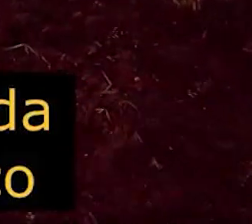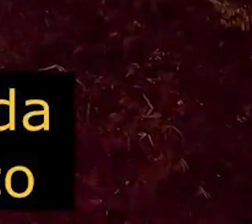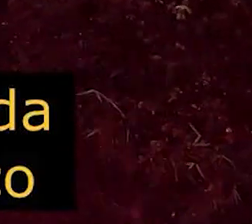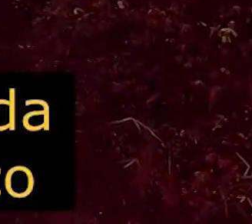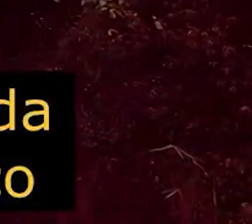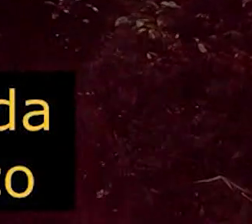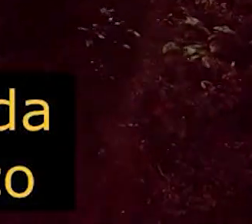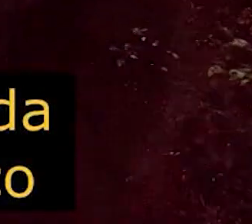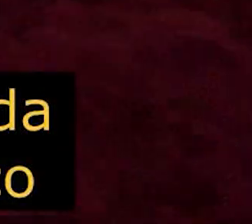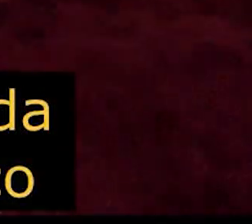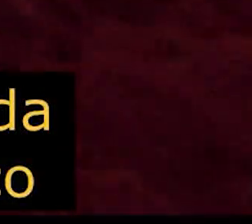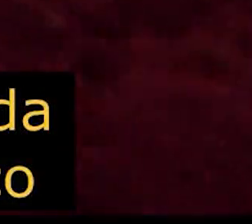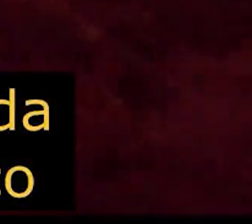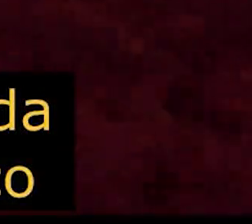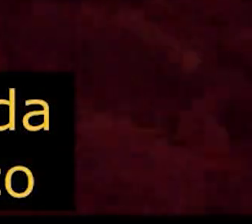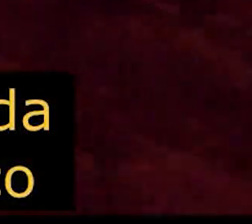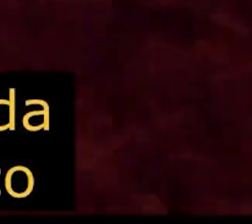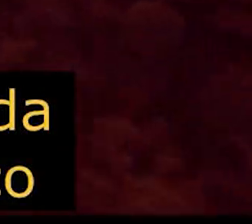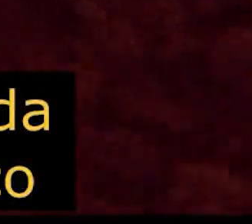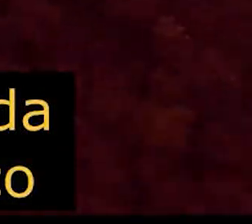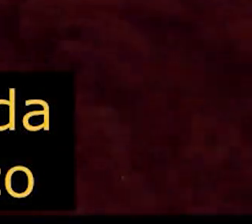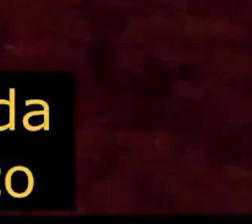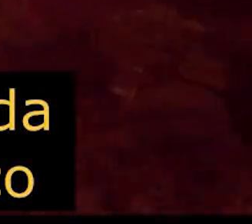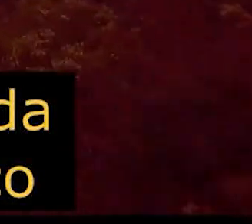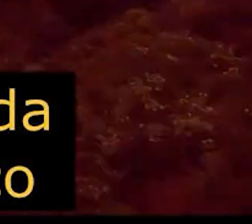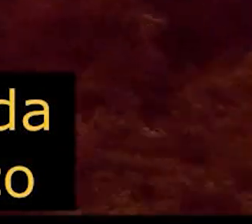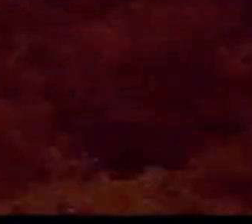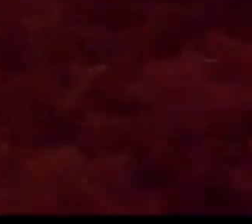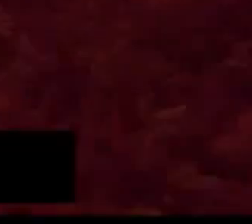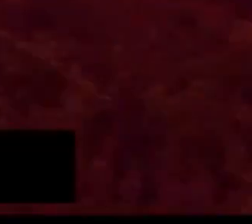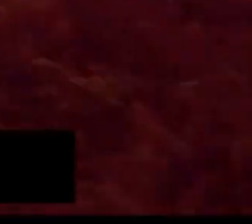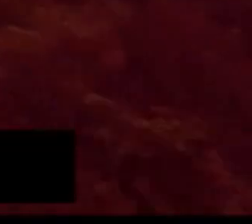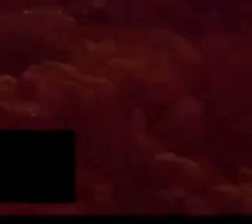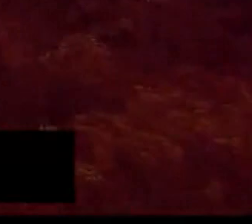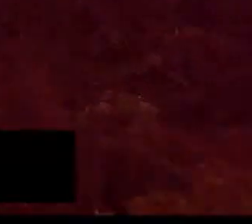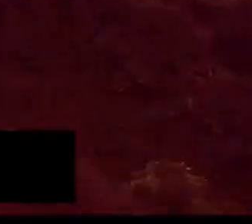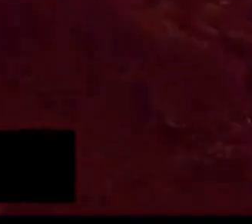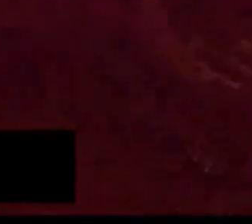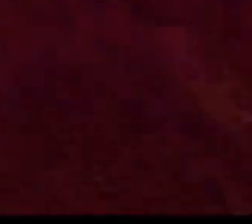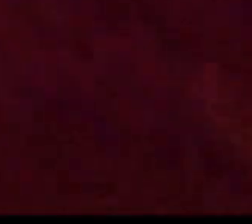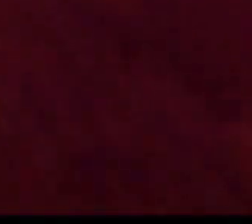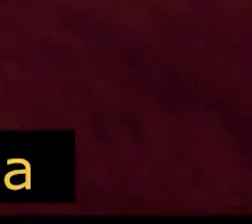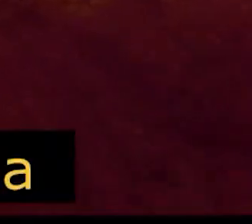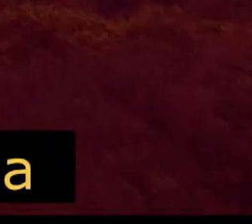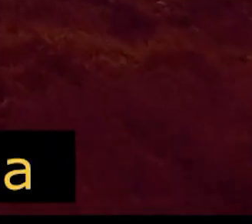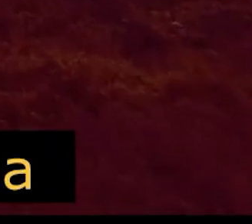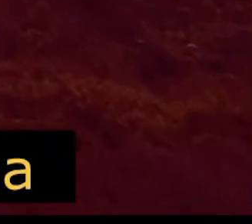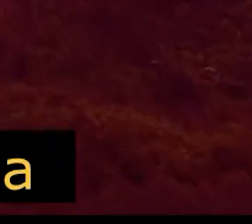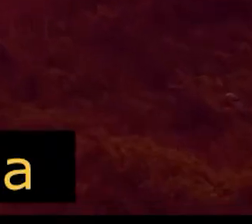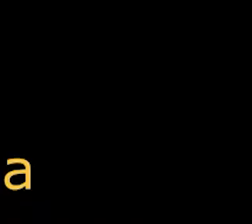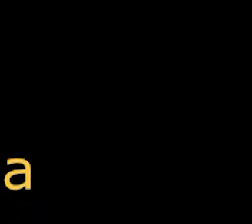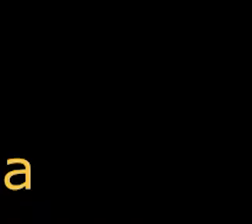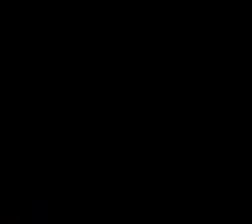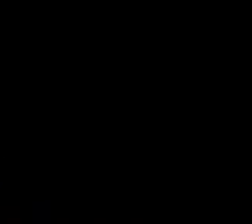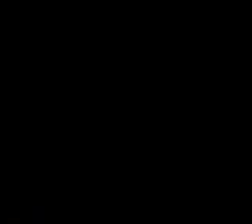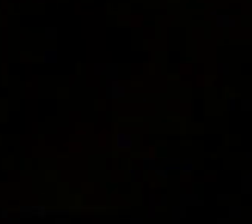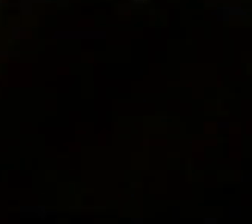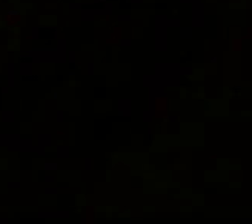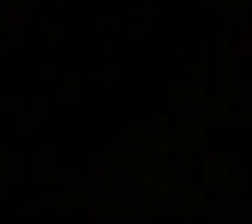na verdade, busca o local da queda de um avião do narcotráfico. Ele quer aquela carga. Ela uma história que vale a